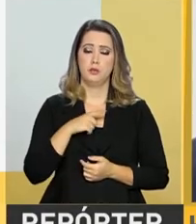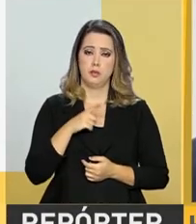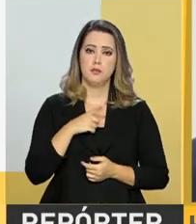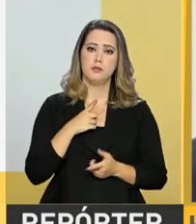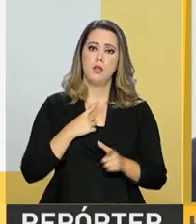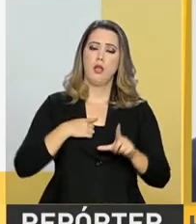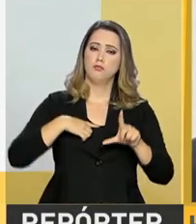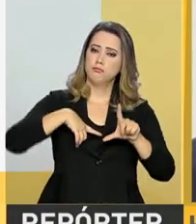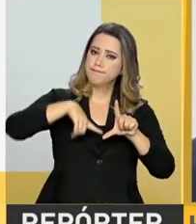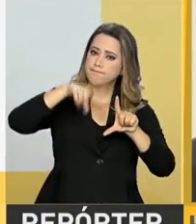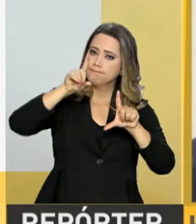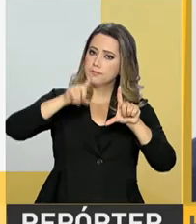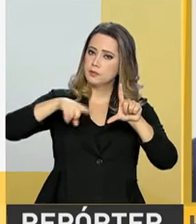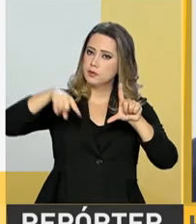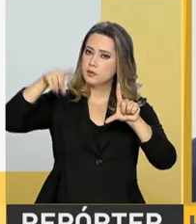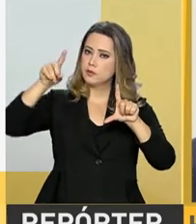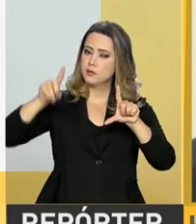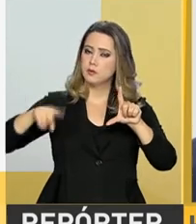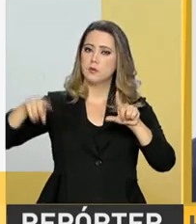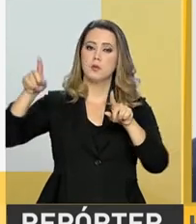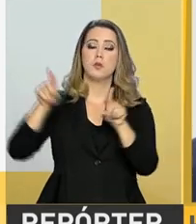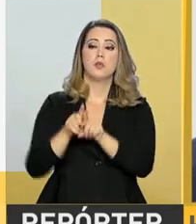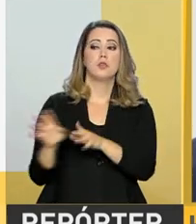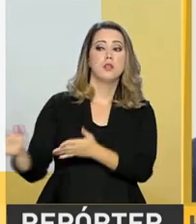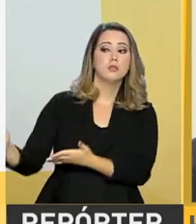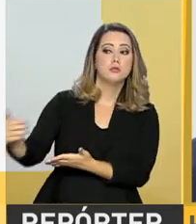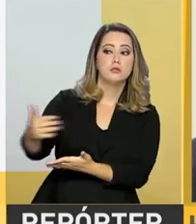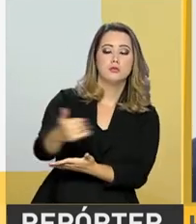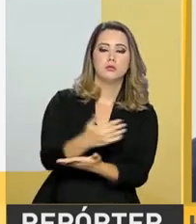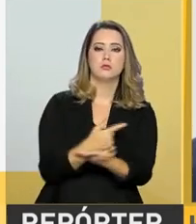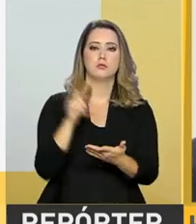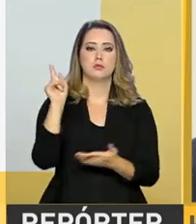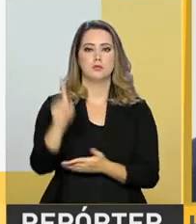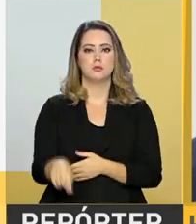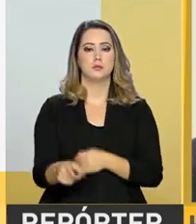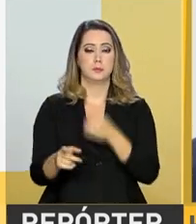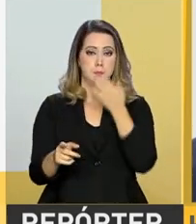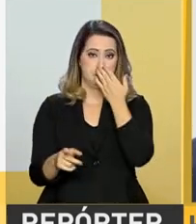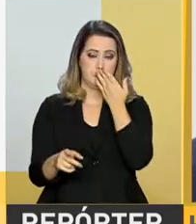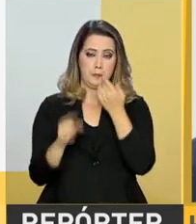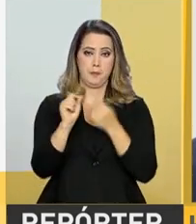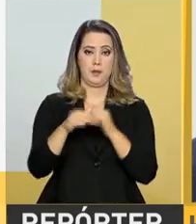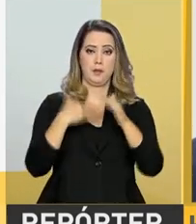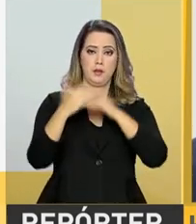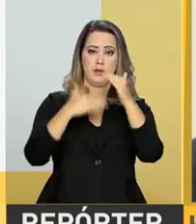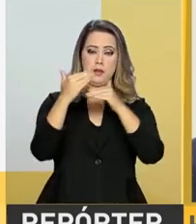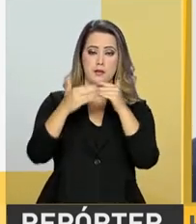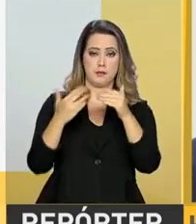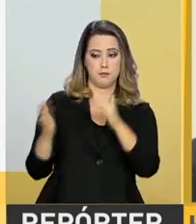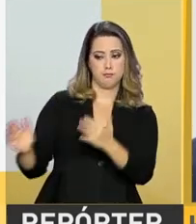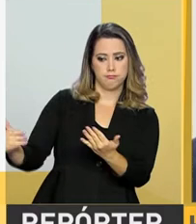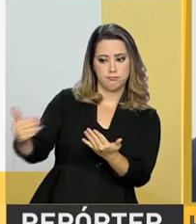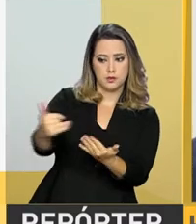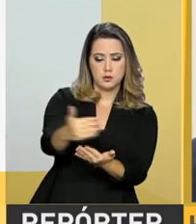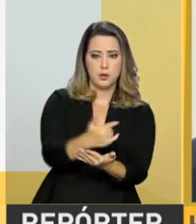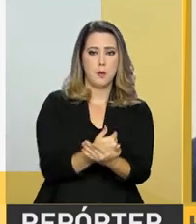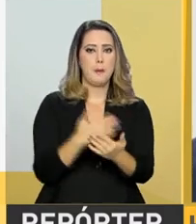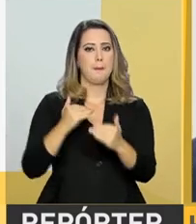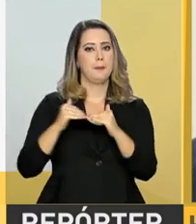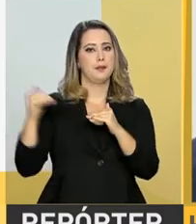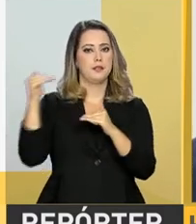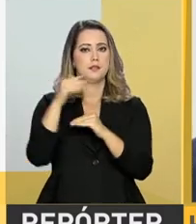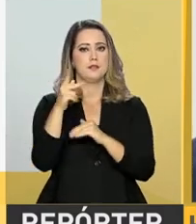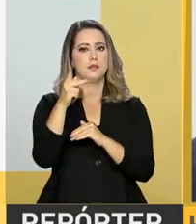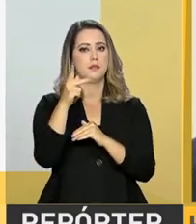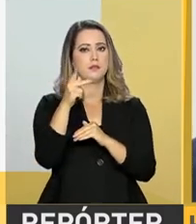tendência de crescimento da arrecadação. A arrecadação, ela tende a crescer mais do que o PIB quando o